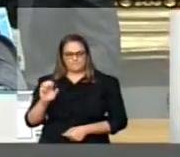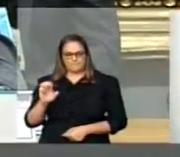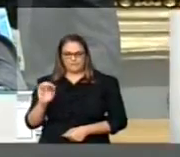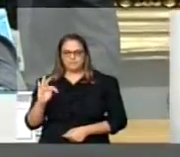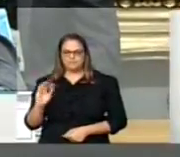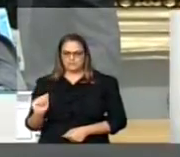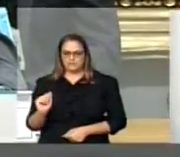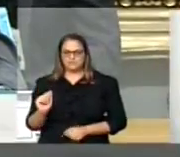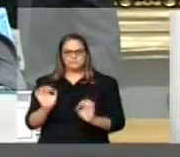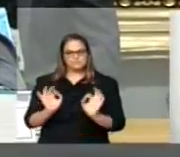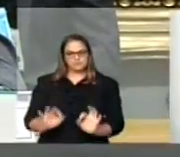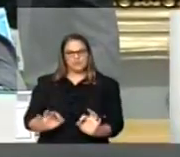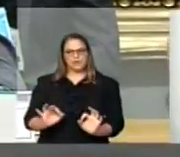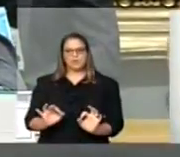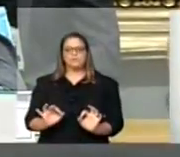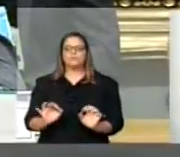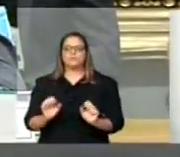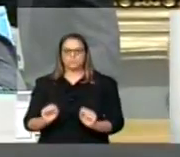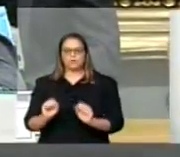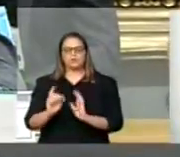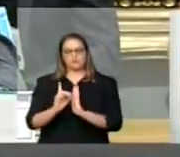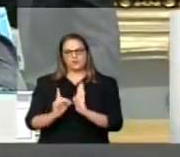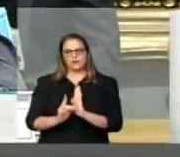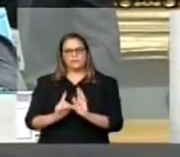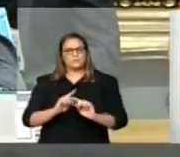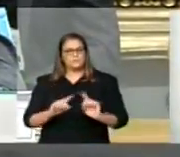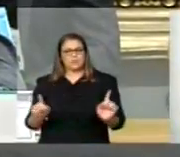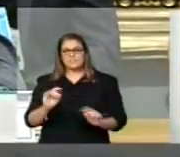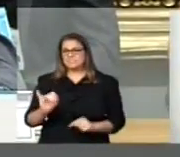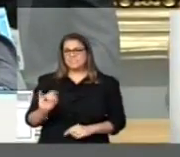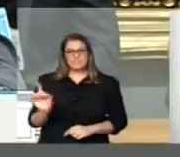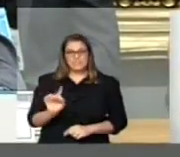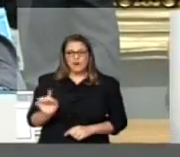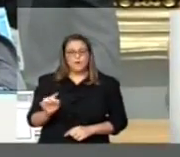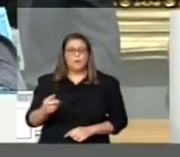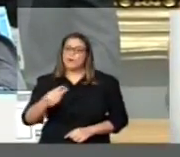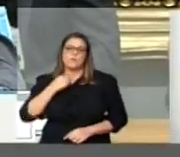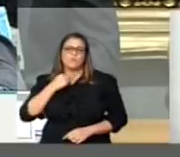comprometida, os créditos não poderiam ser abertos.